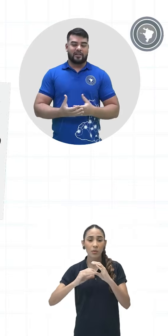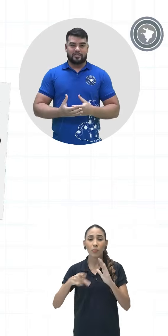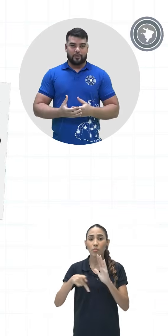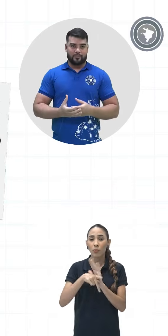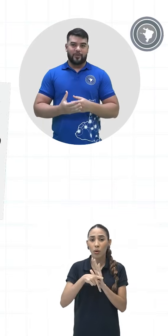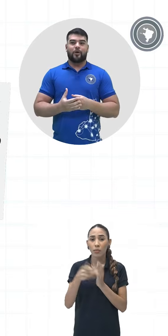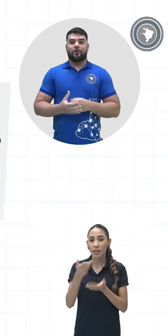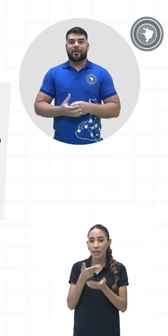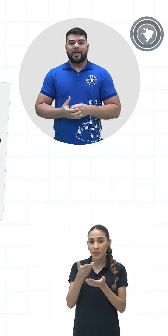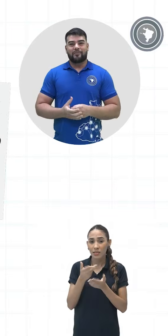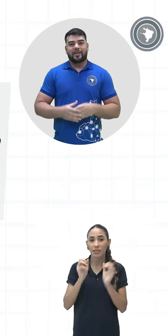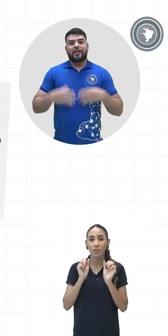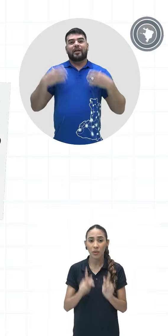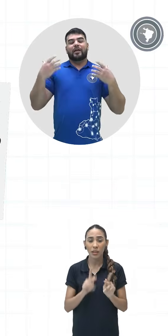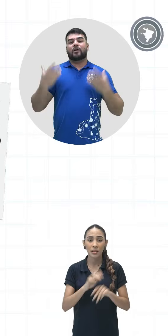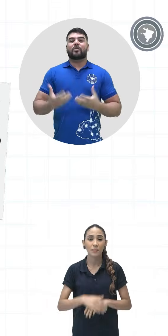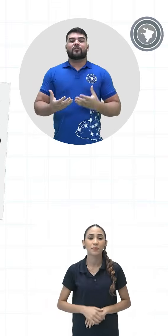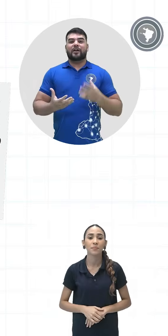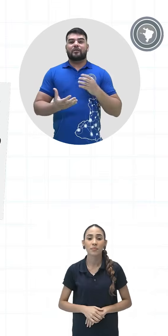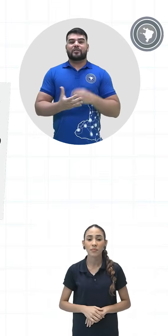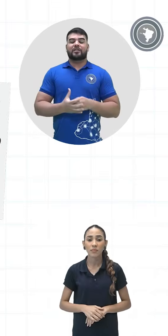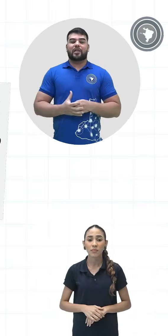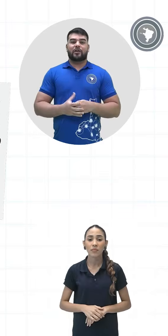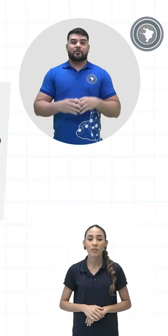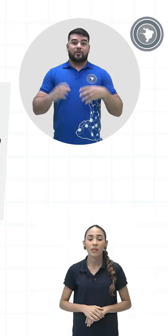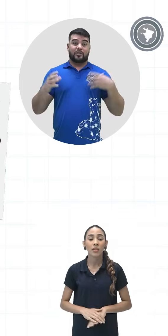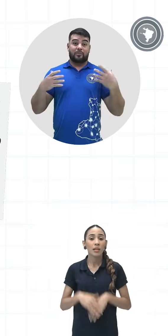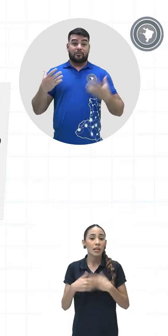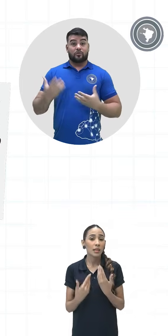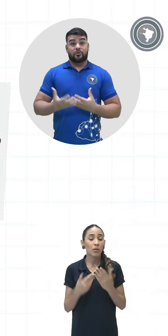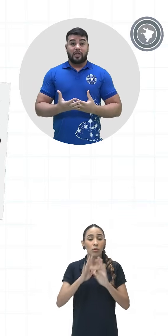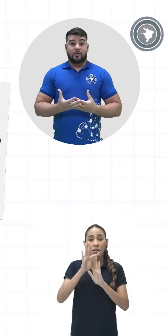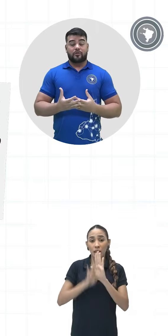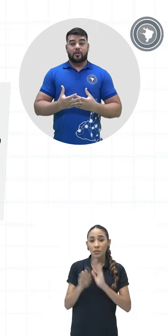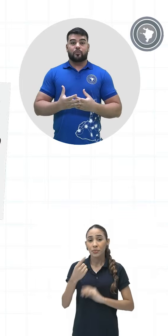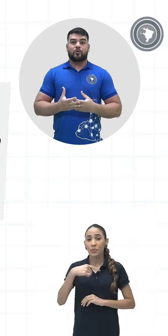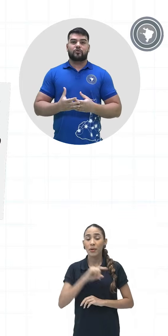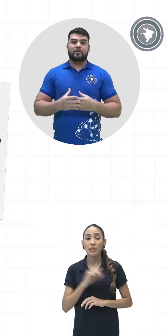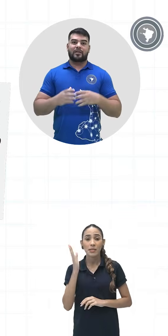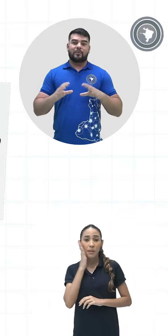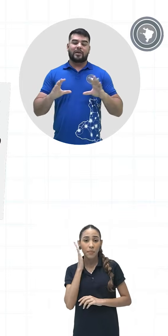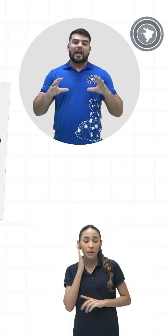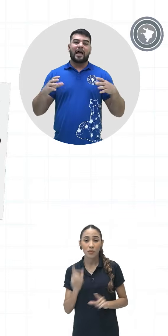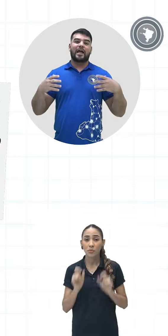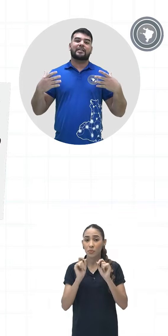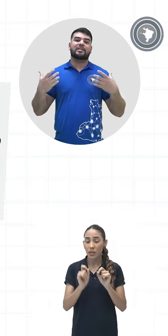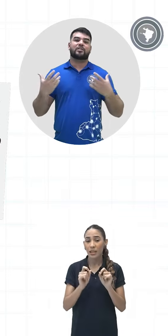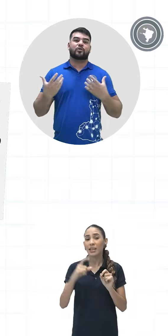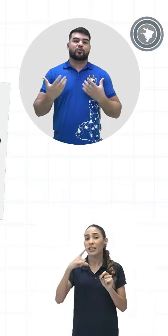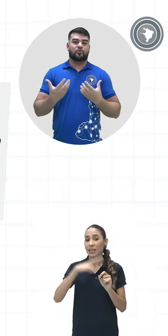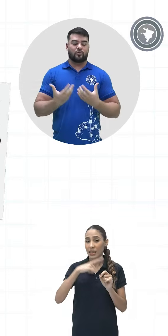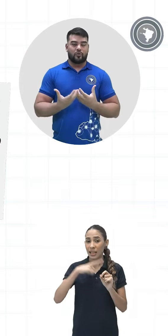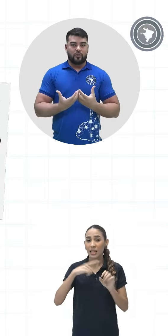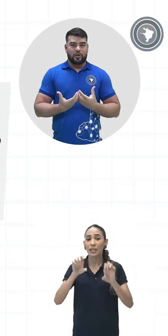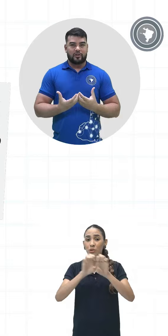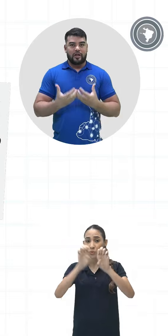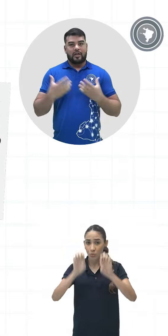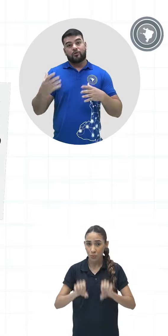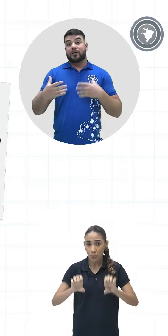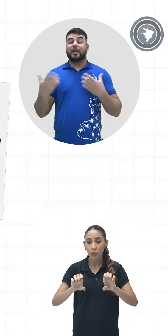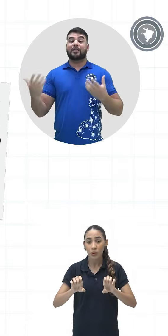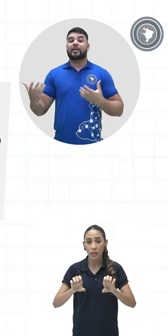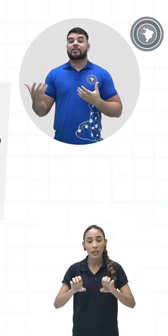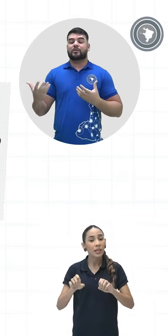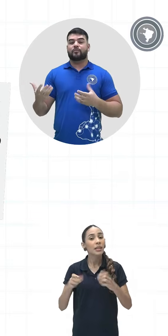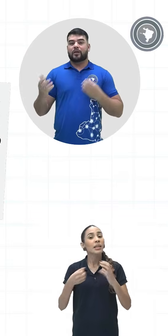da interação, ok? E quando falamos em texto, nós sabemos que os textos eles possuem determinadas estruturas